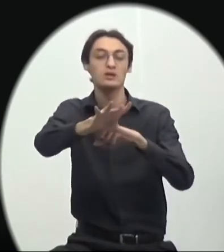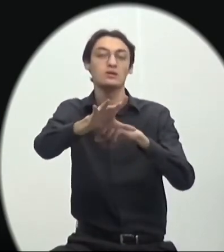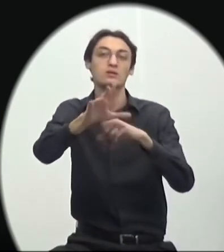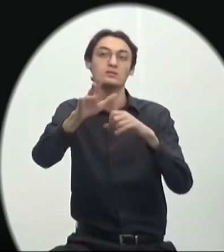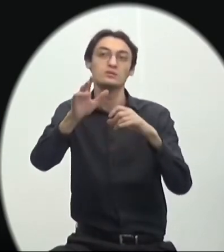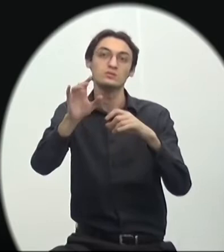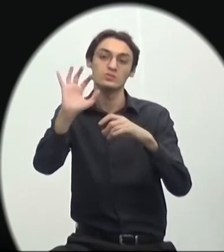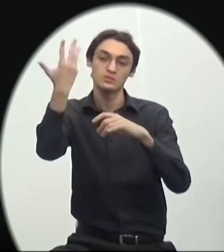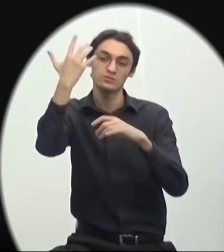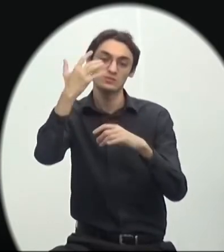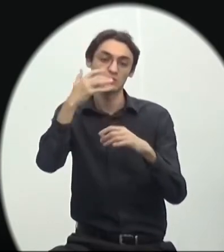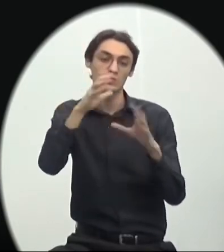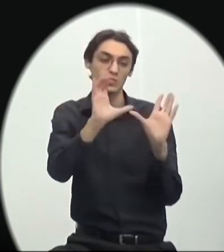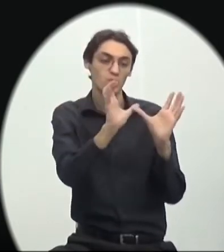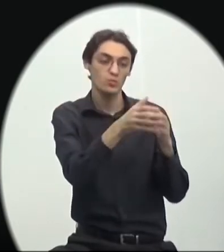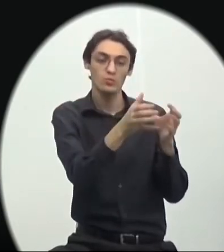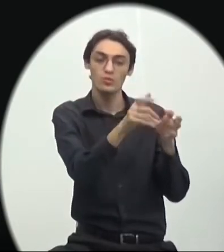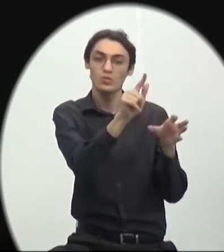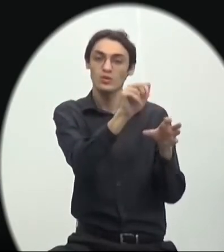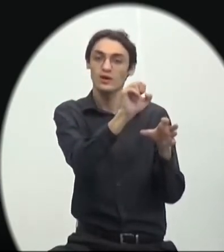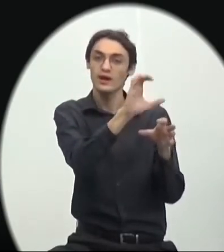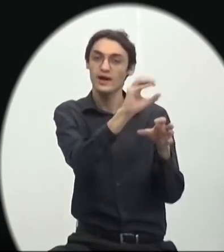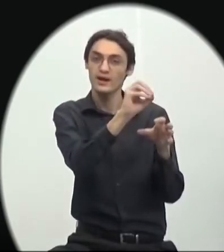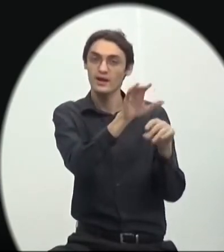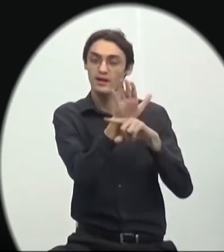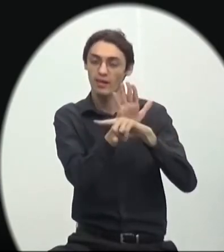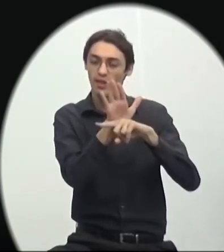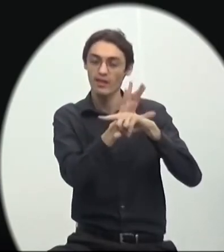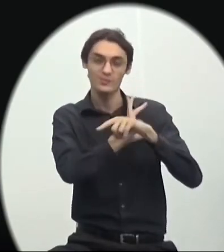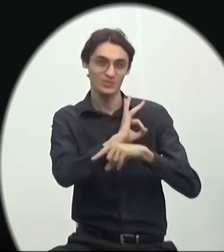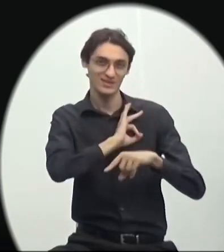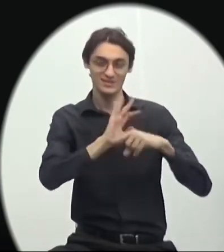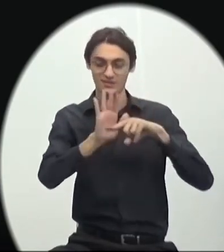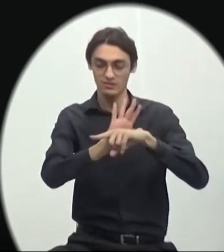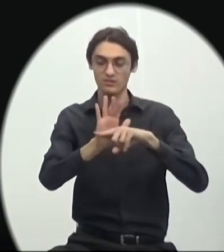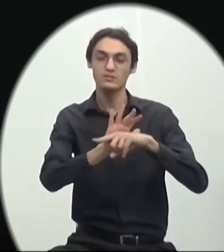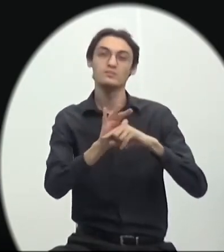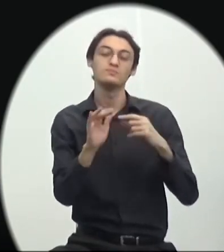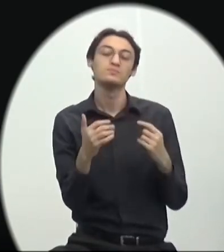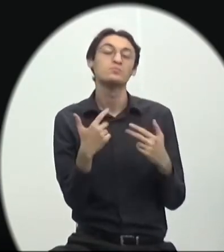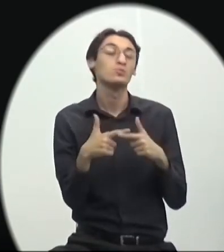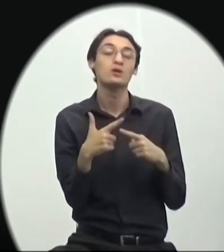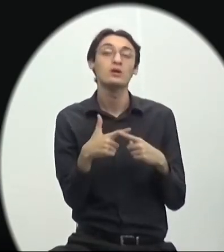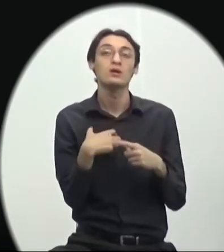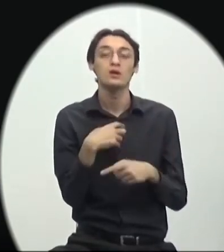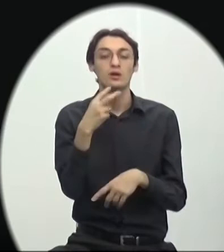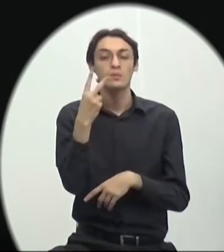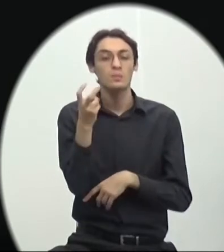essas operações, no sentido de que a gente